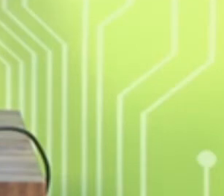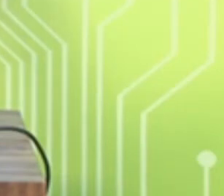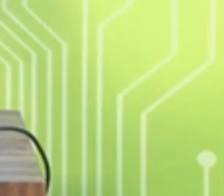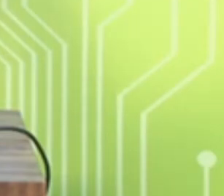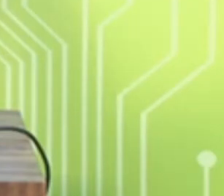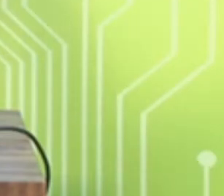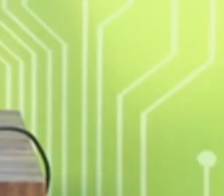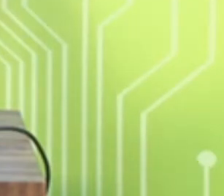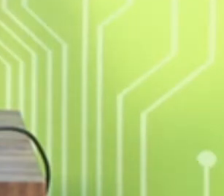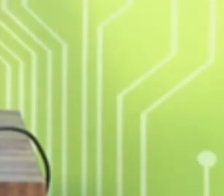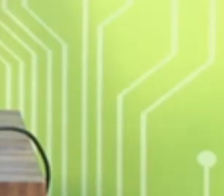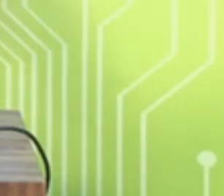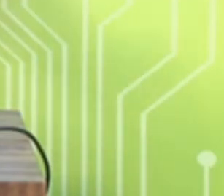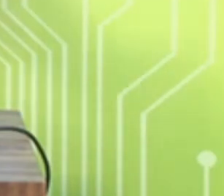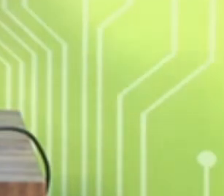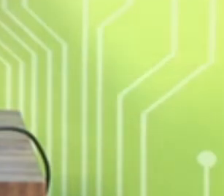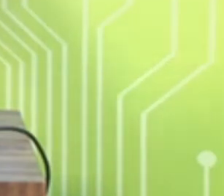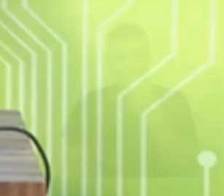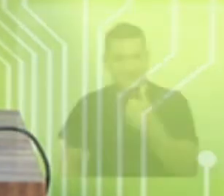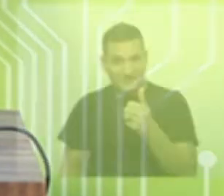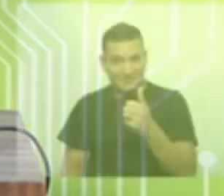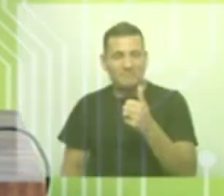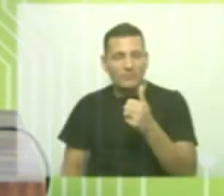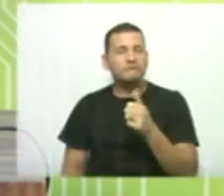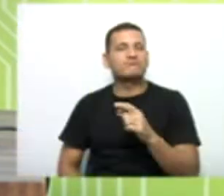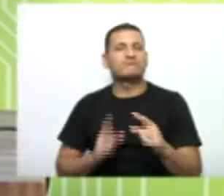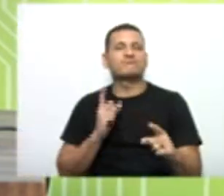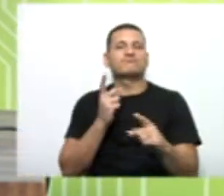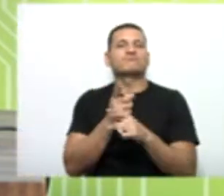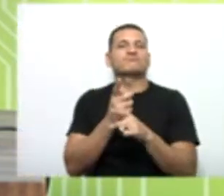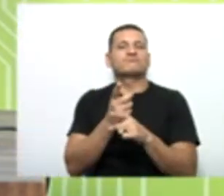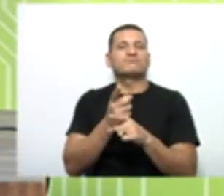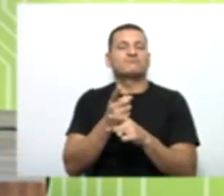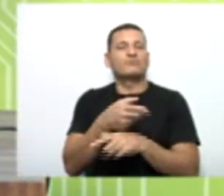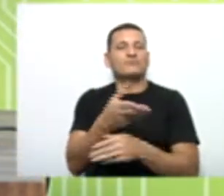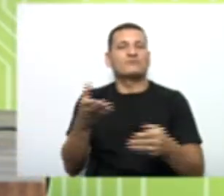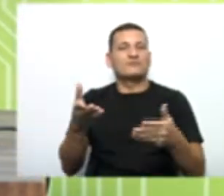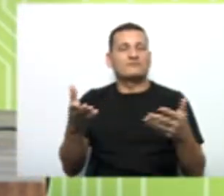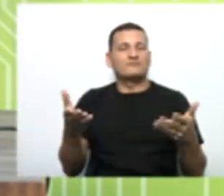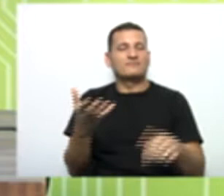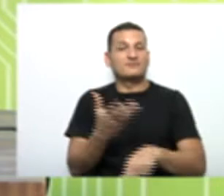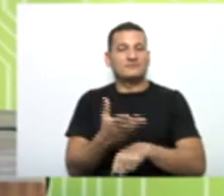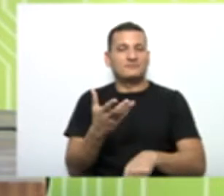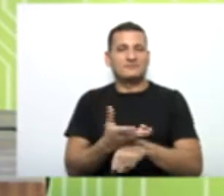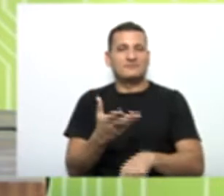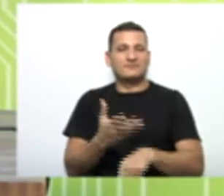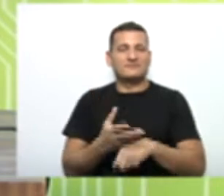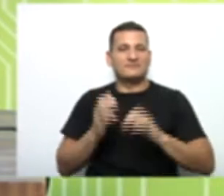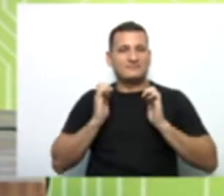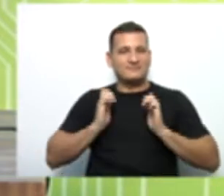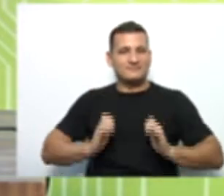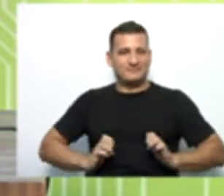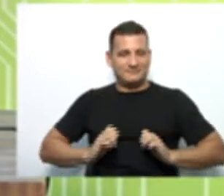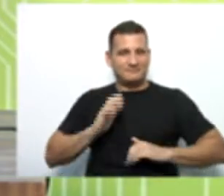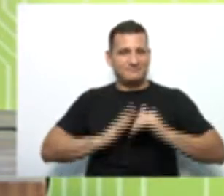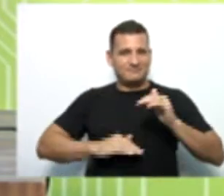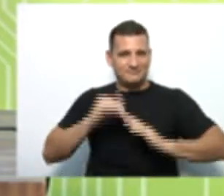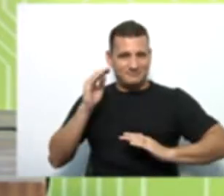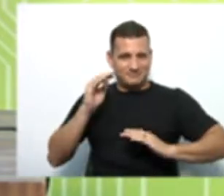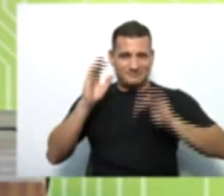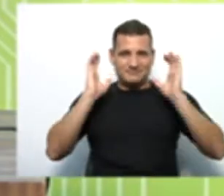Olá, alunos, tudo bom? Muito bom encontrar vocês mais uma vez na nossa disciplina de Ética Profissional e